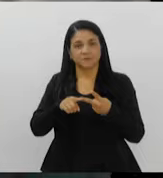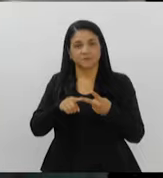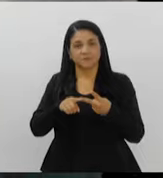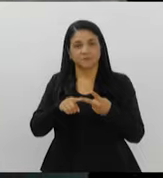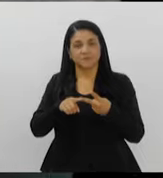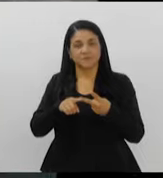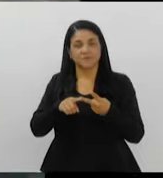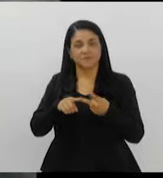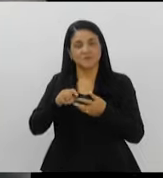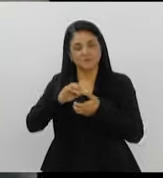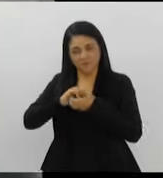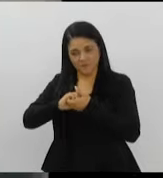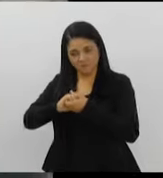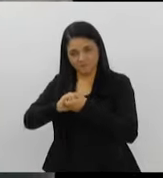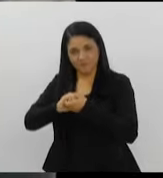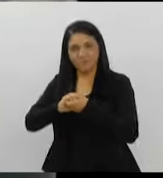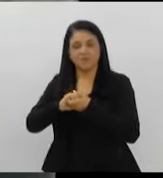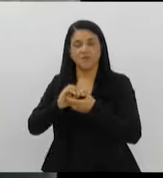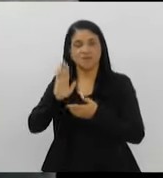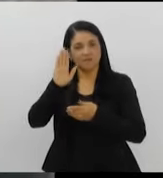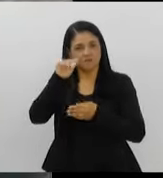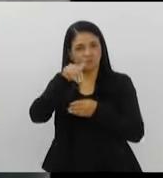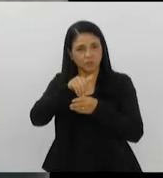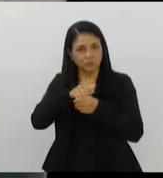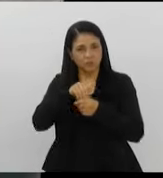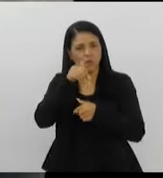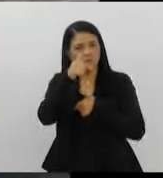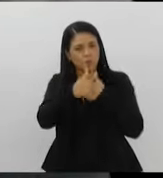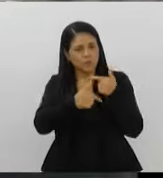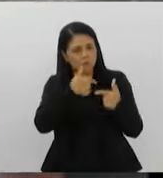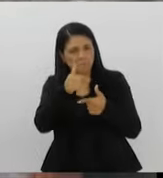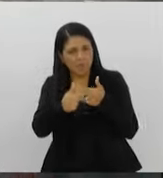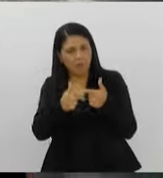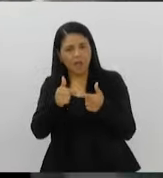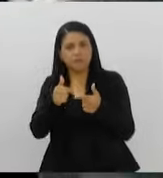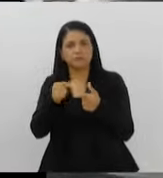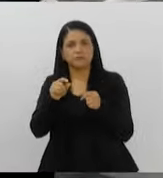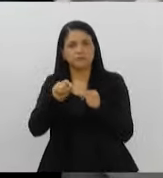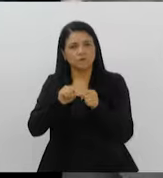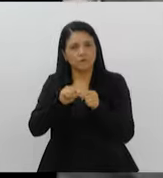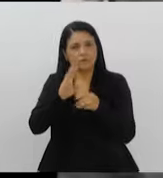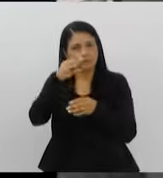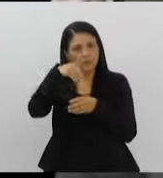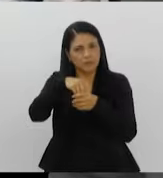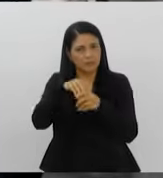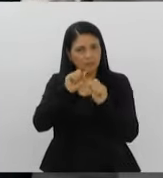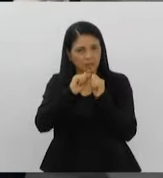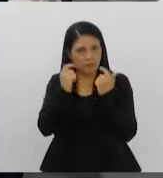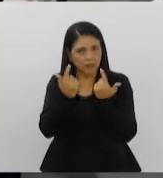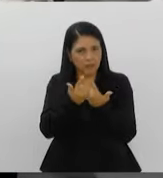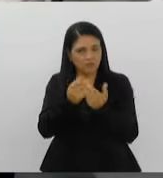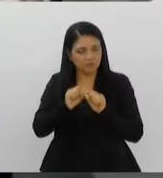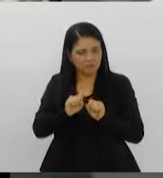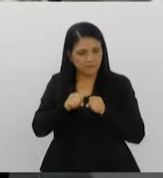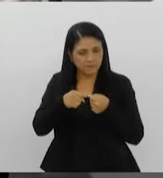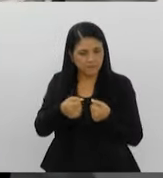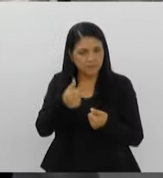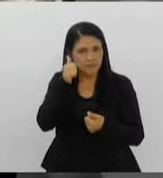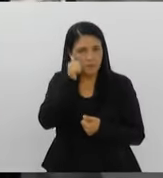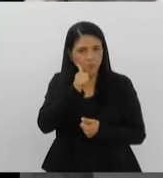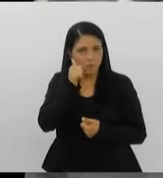saudá-la por essa candidatura e por todo o trabalho que tem feito aqui na casa em nome das mulheres, em defesa